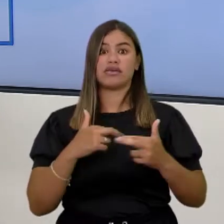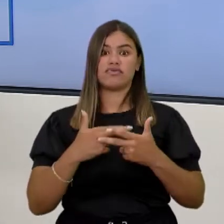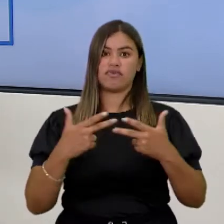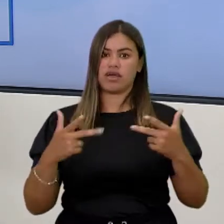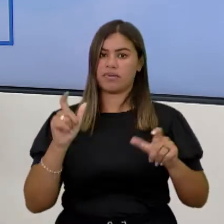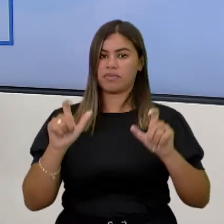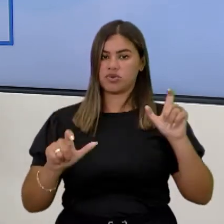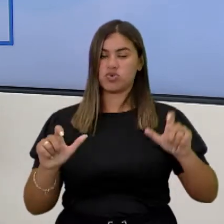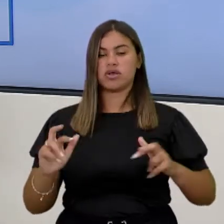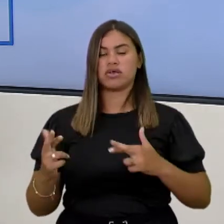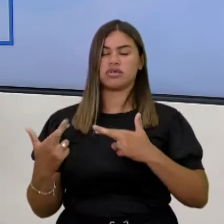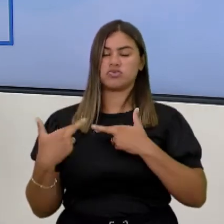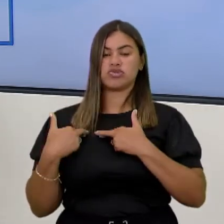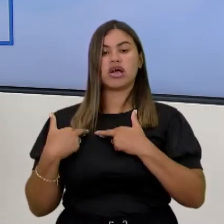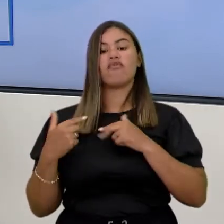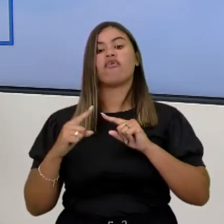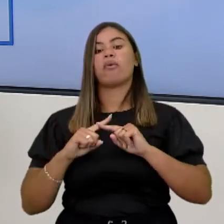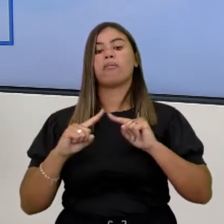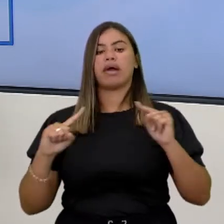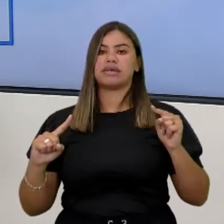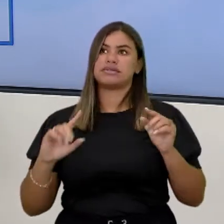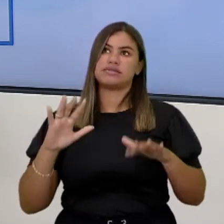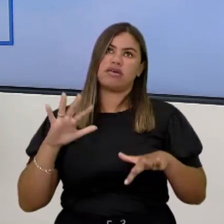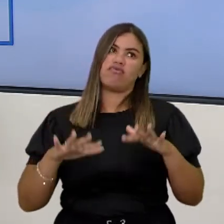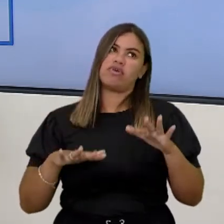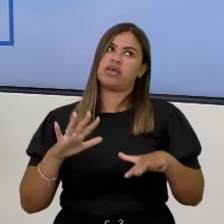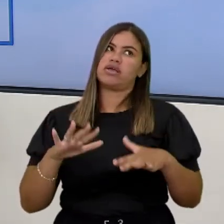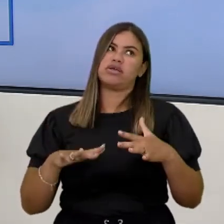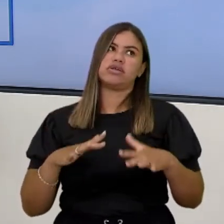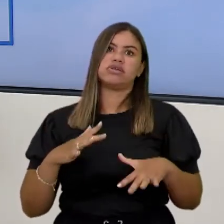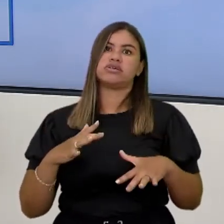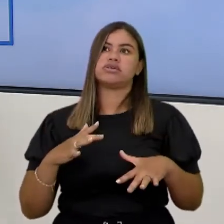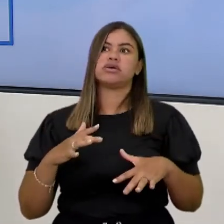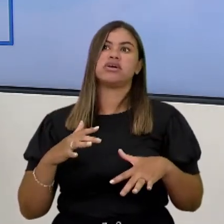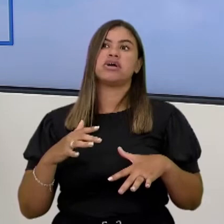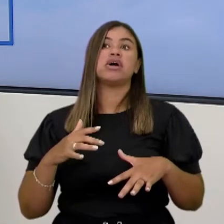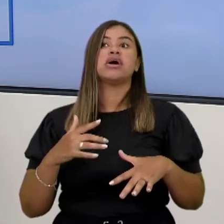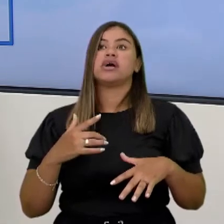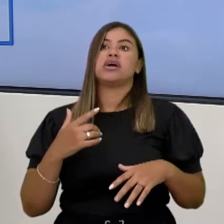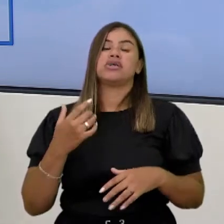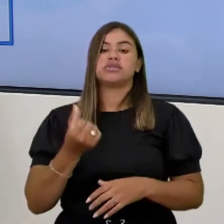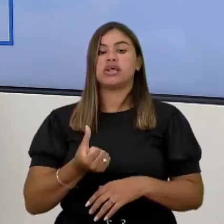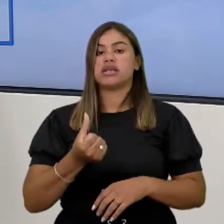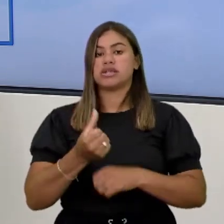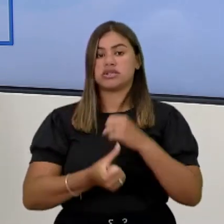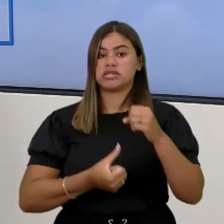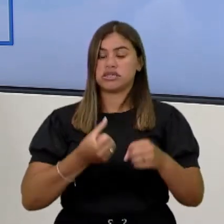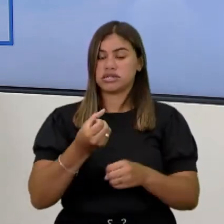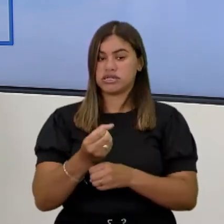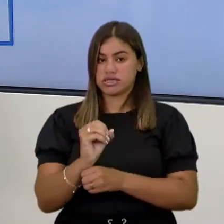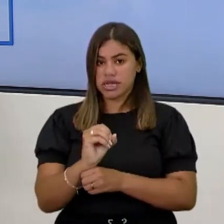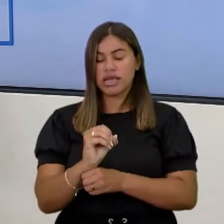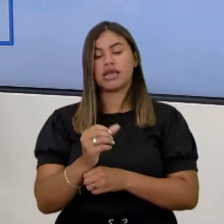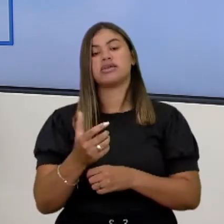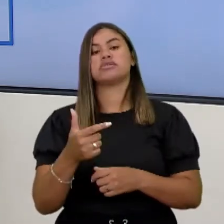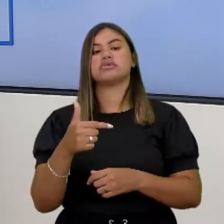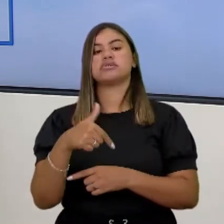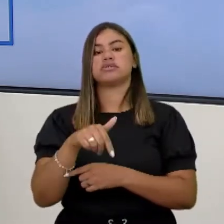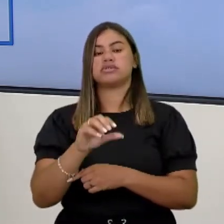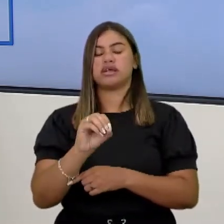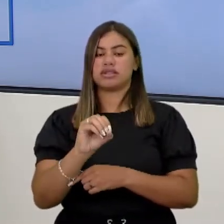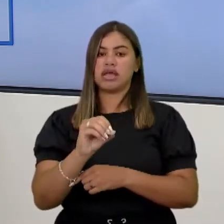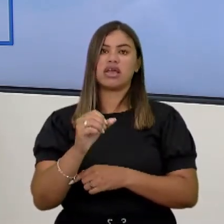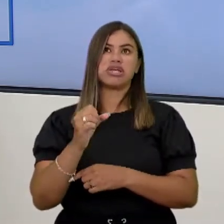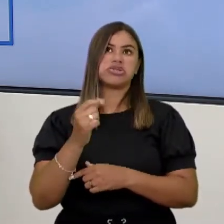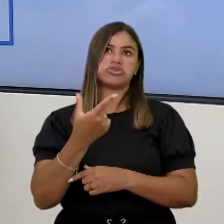mas quando eu acho que daqui a, sei lá, 60, 70, 100 anos, quando forem relembrar deste momento que